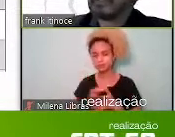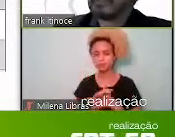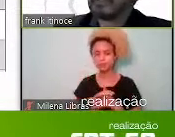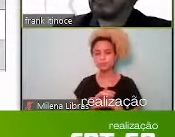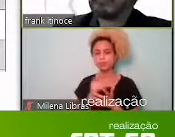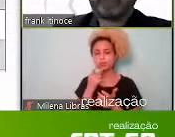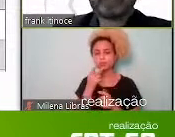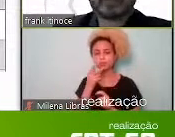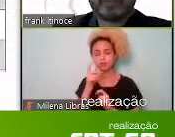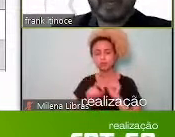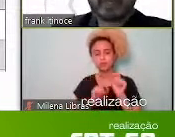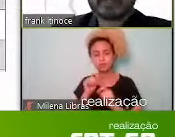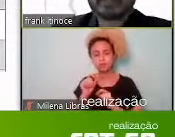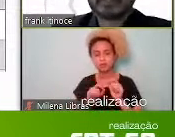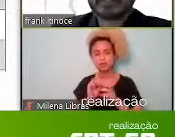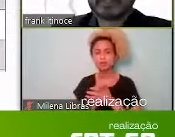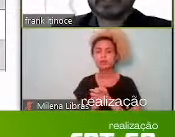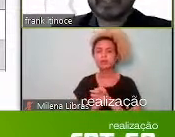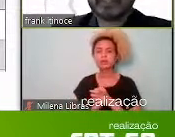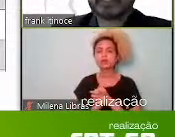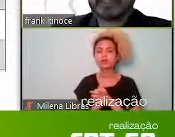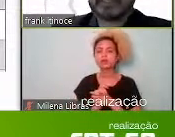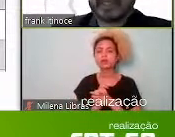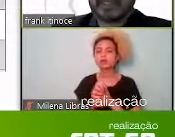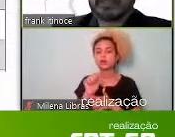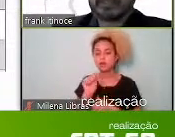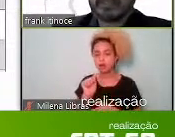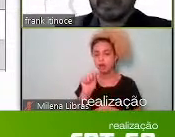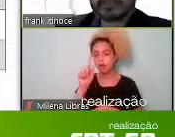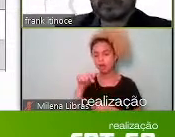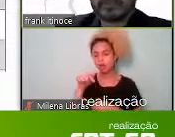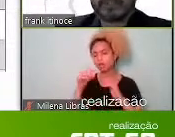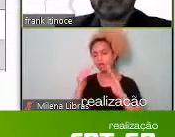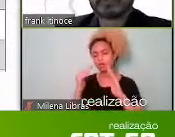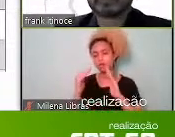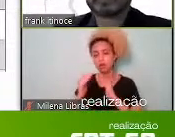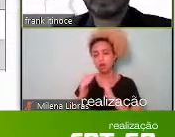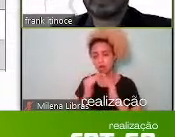olha, ocupação A são edificações residenciais, e tem